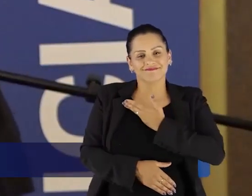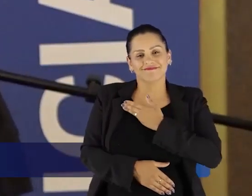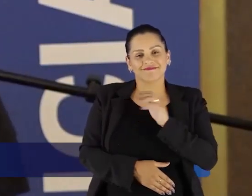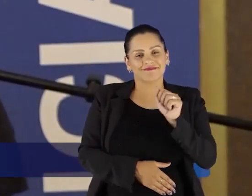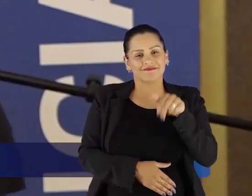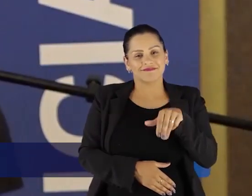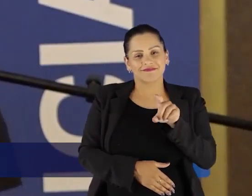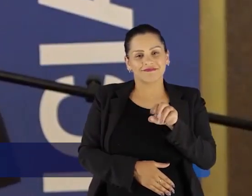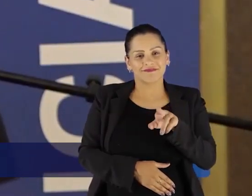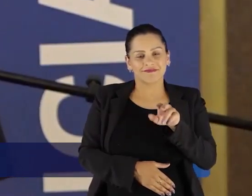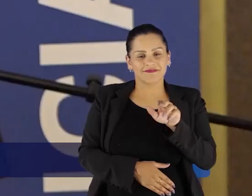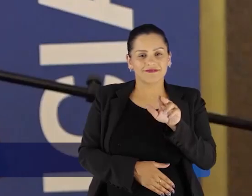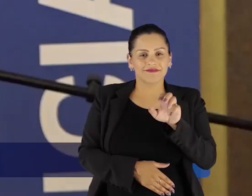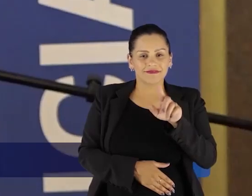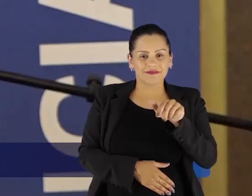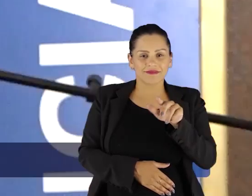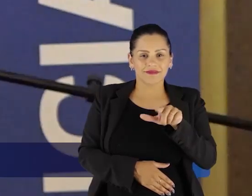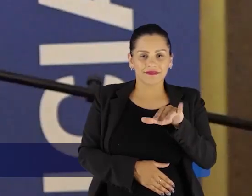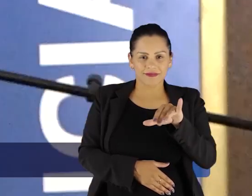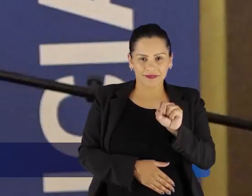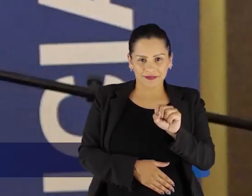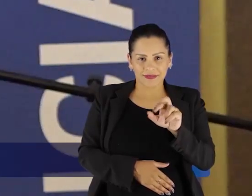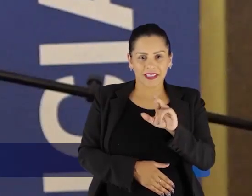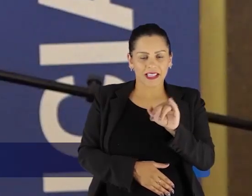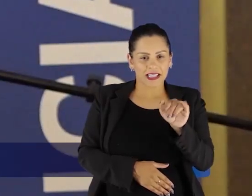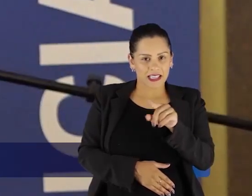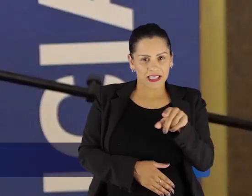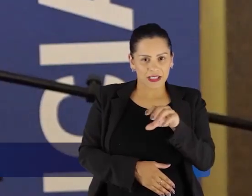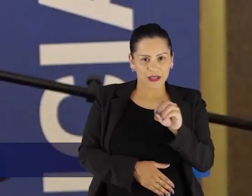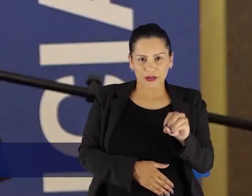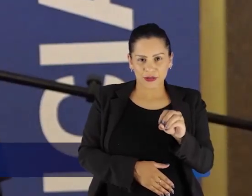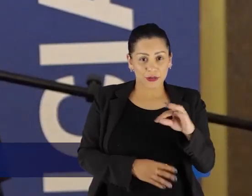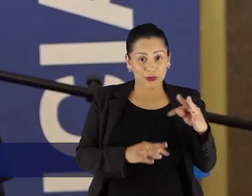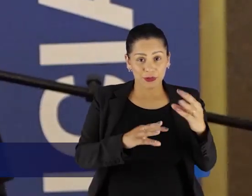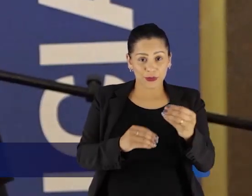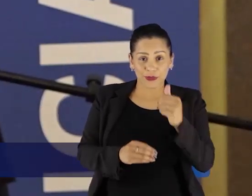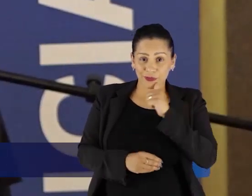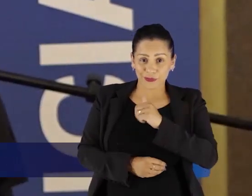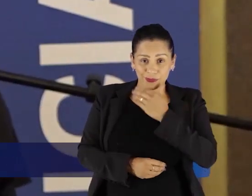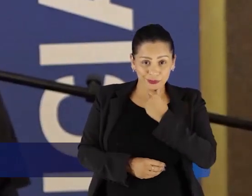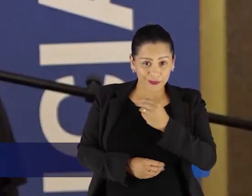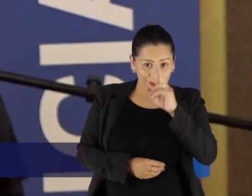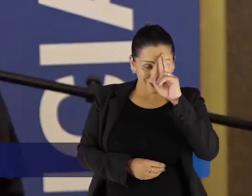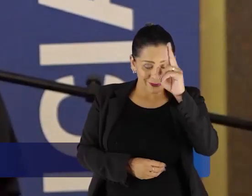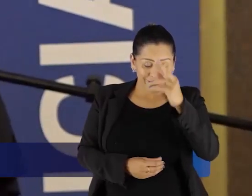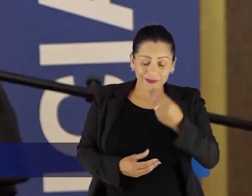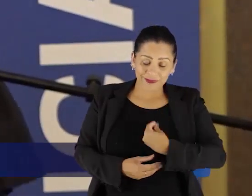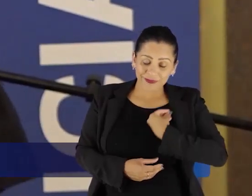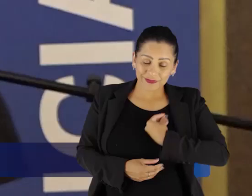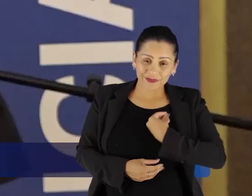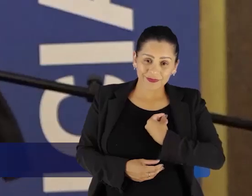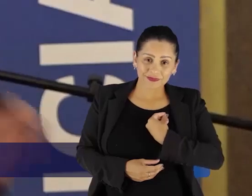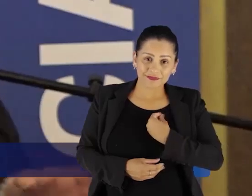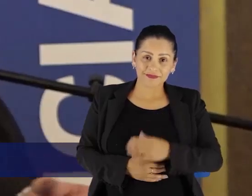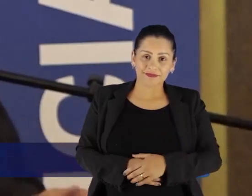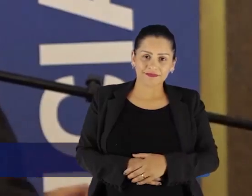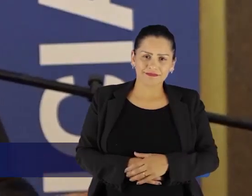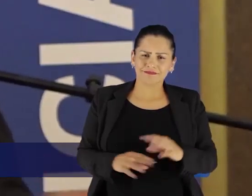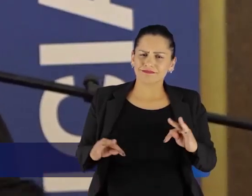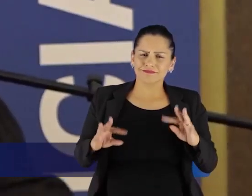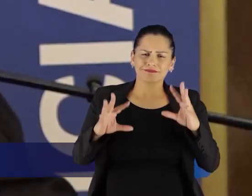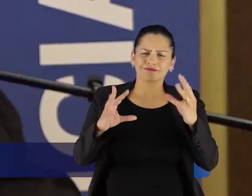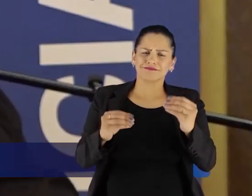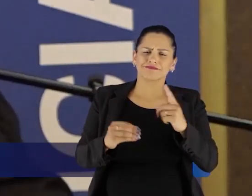André Luis Moraes riso minhas senhoras e meus senhores e em todas as cerimônias